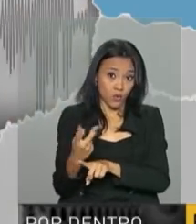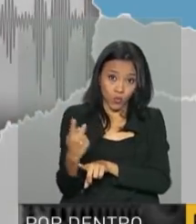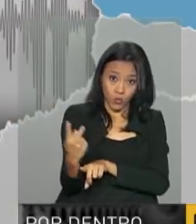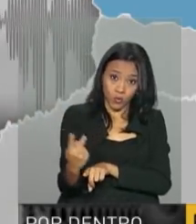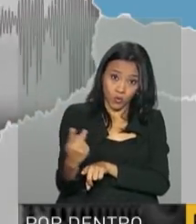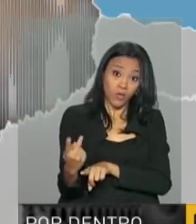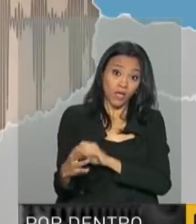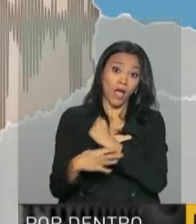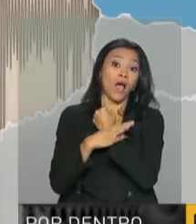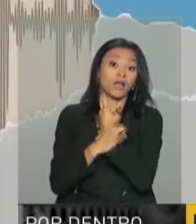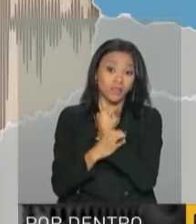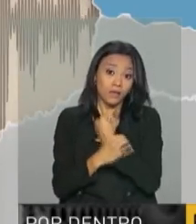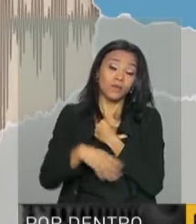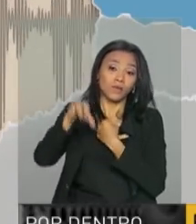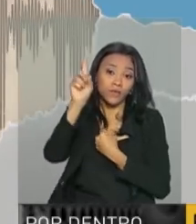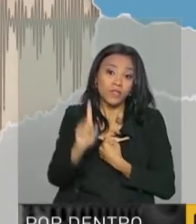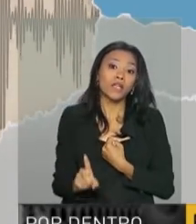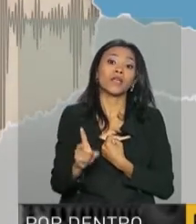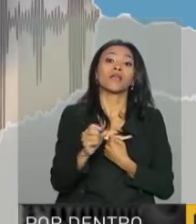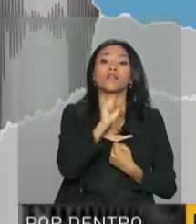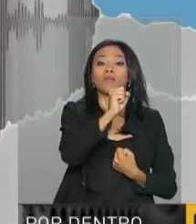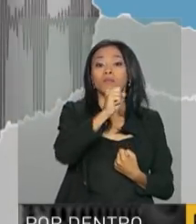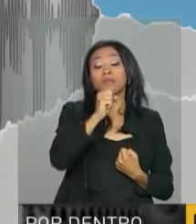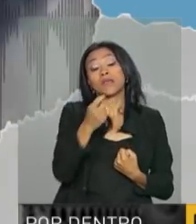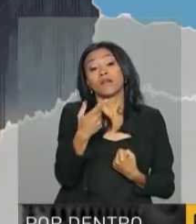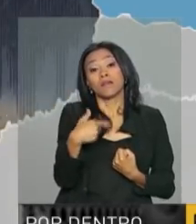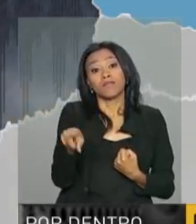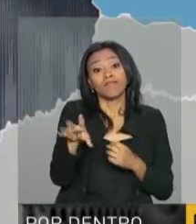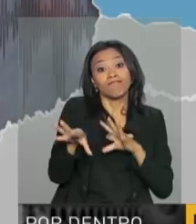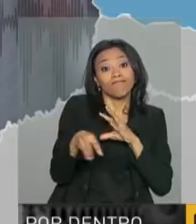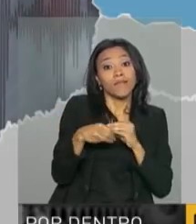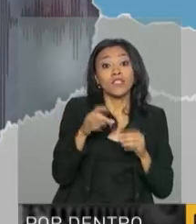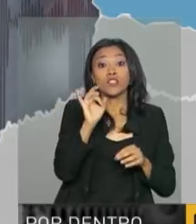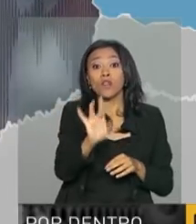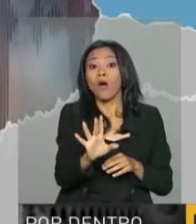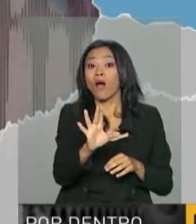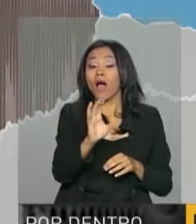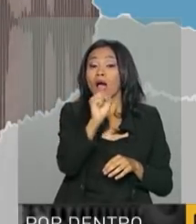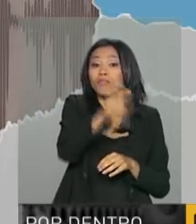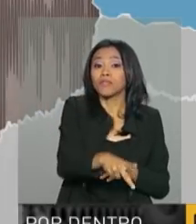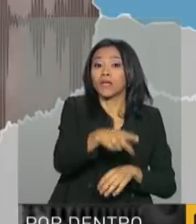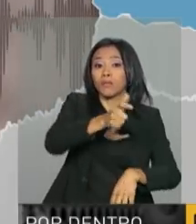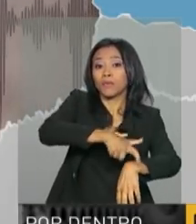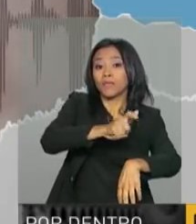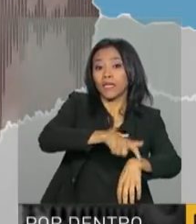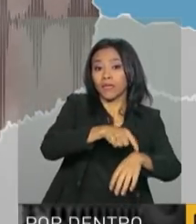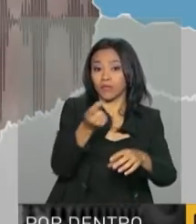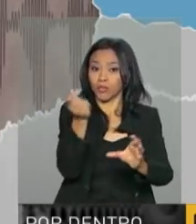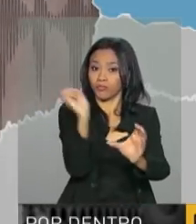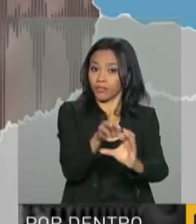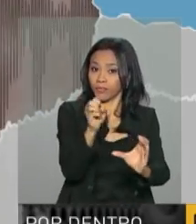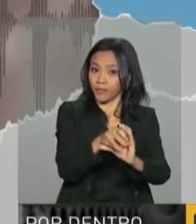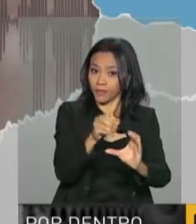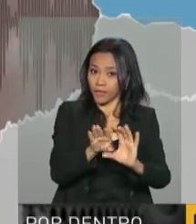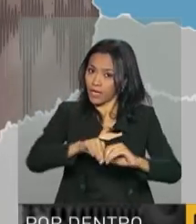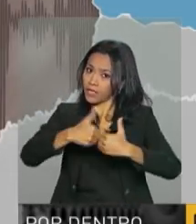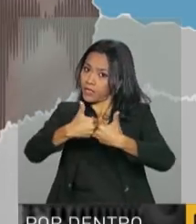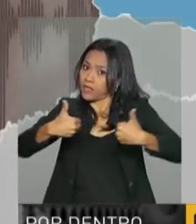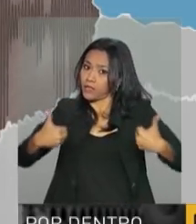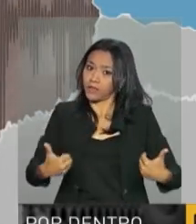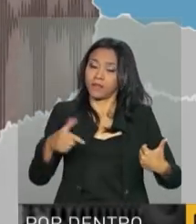os benefícios, né, da Previdência, exceto a aposentadoria por tempo de contribuição, né? Por outro lado, aí existe a contribuição